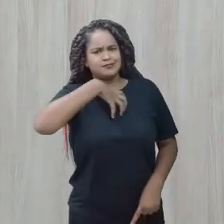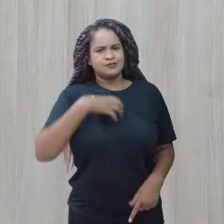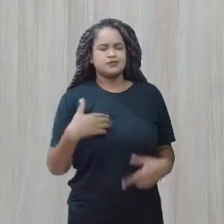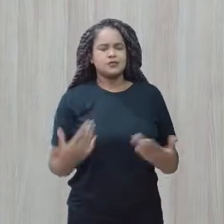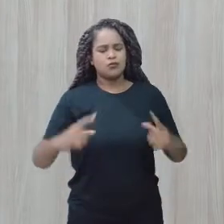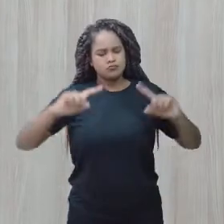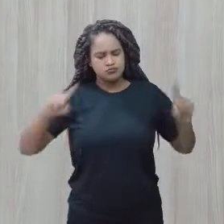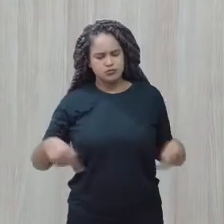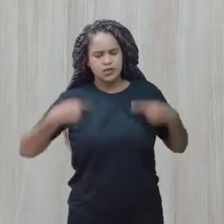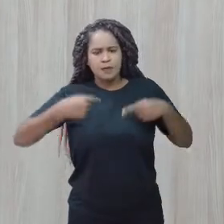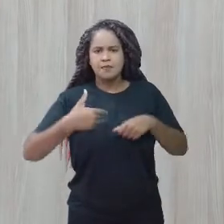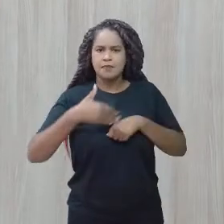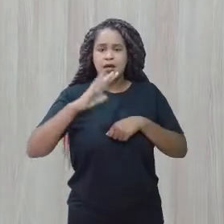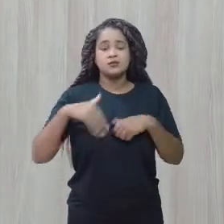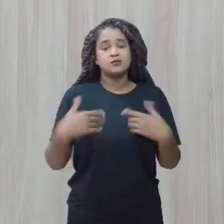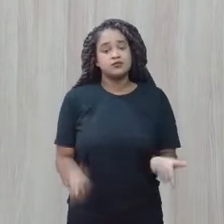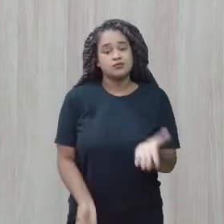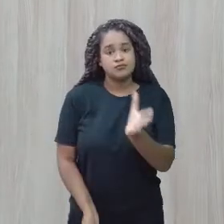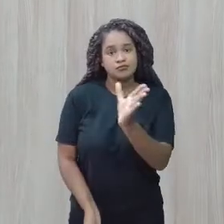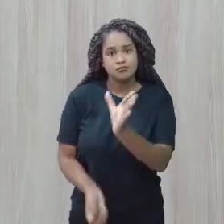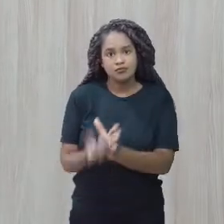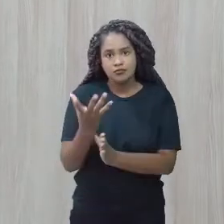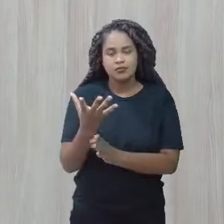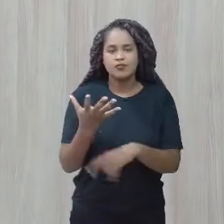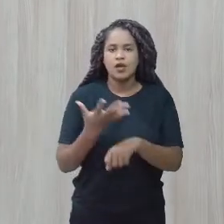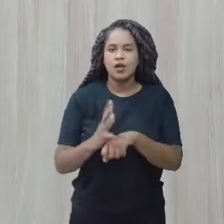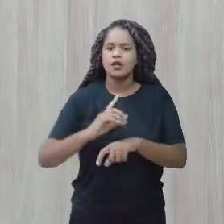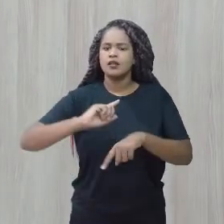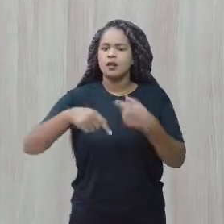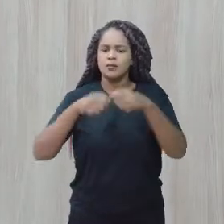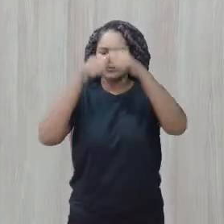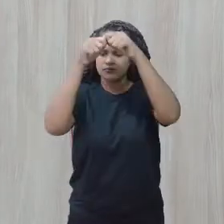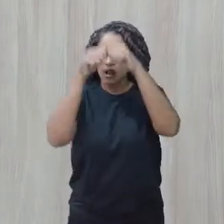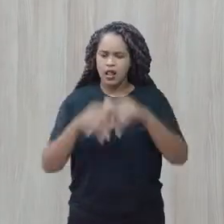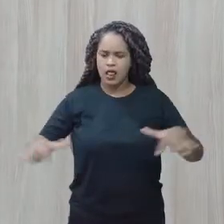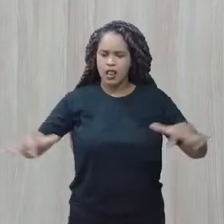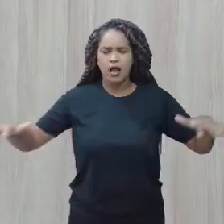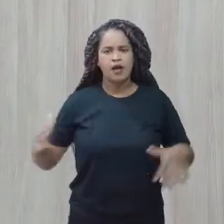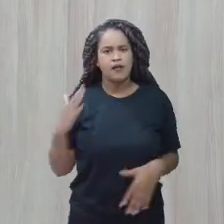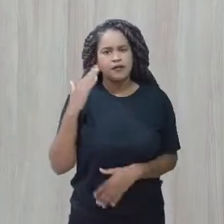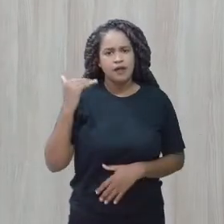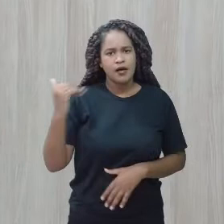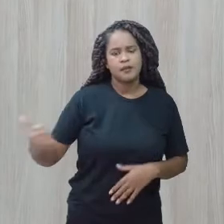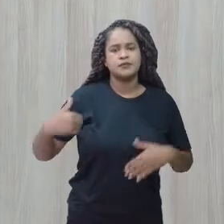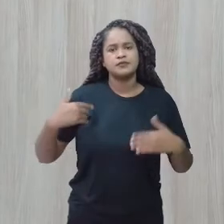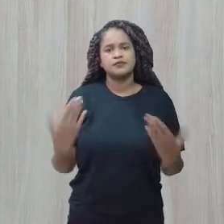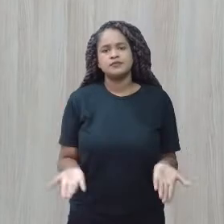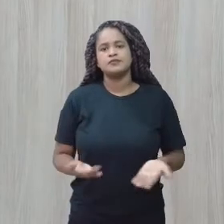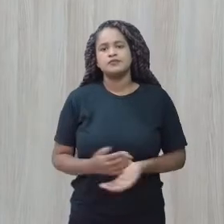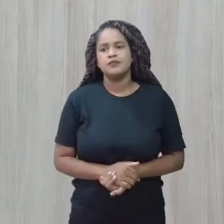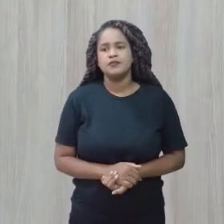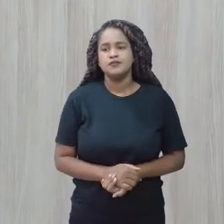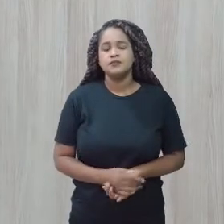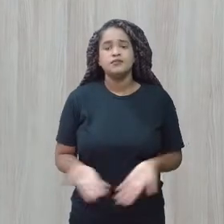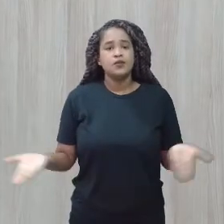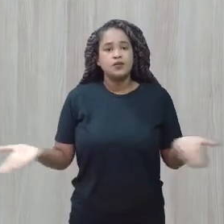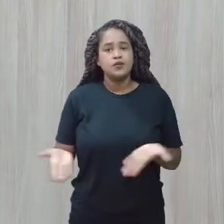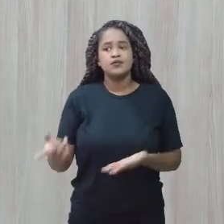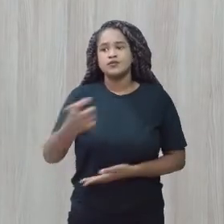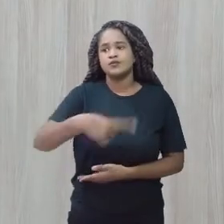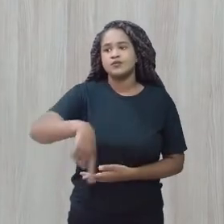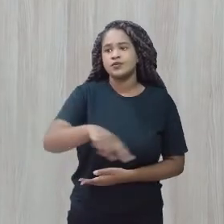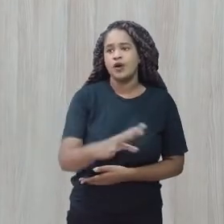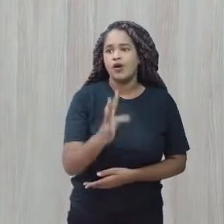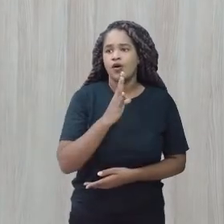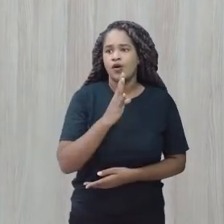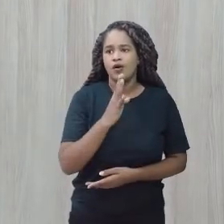mais. E foi aí que surgiu essa prática, que depois foi se popularizando e aí chegou a isso que vocês